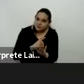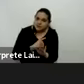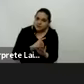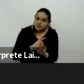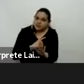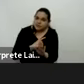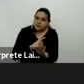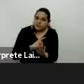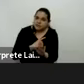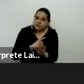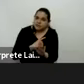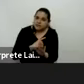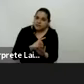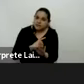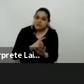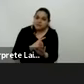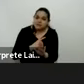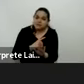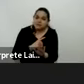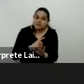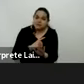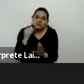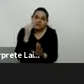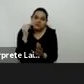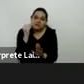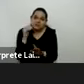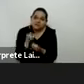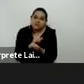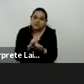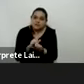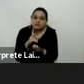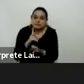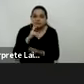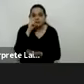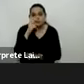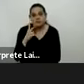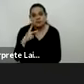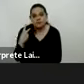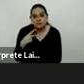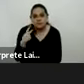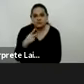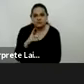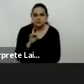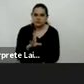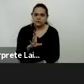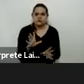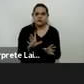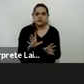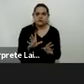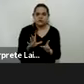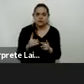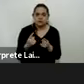despertar forças políticas, os partidos, não só de oposição, mas da própria situação,